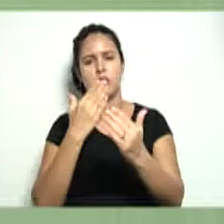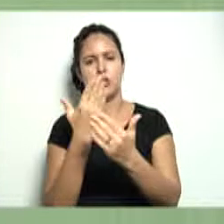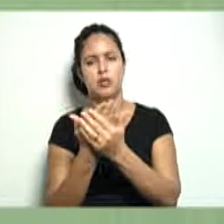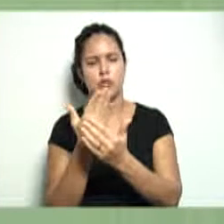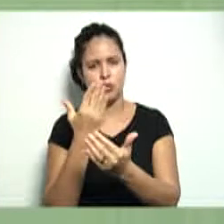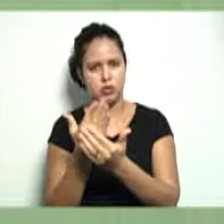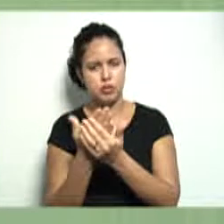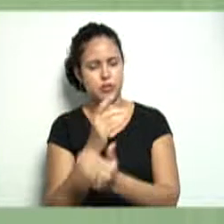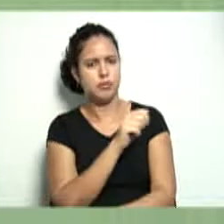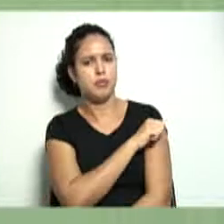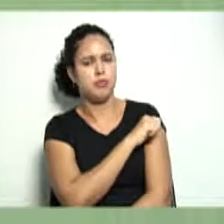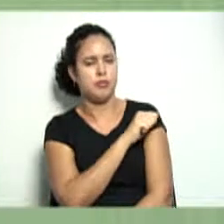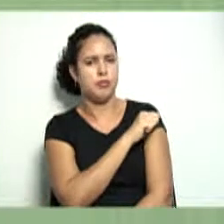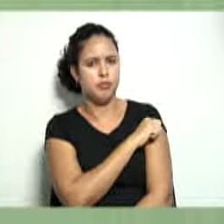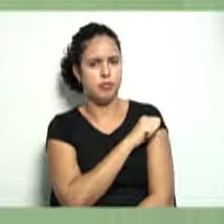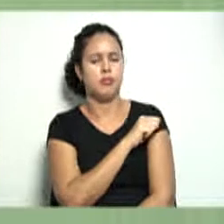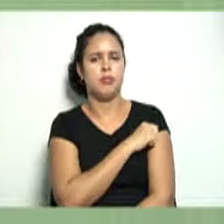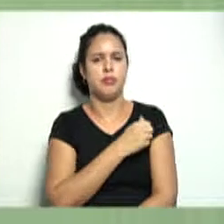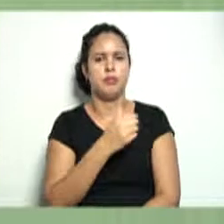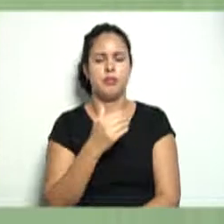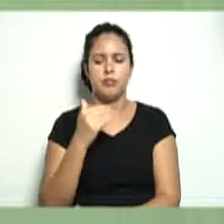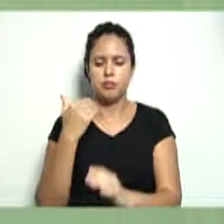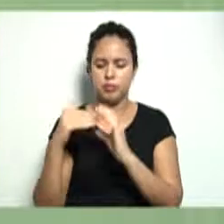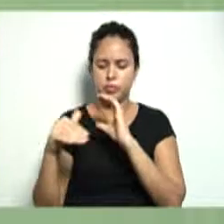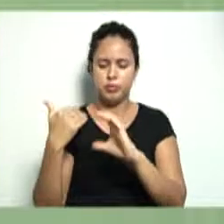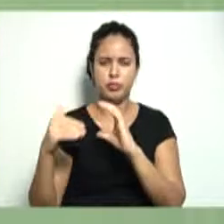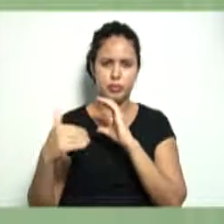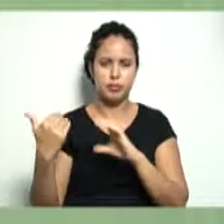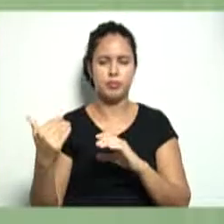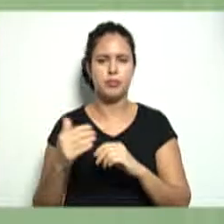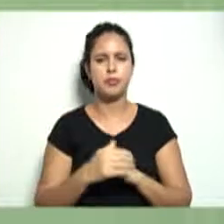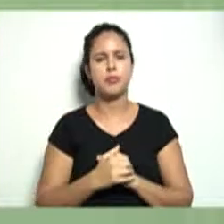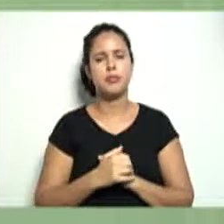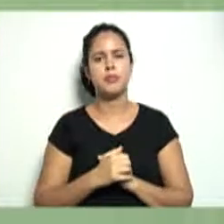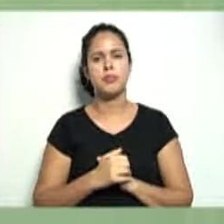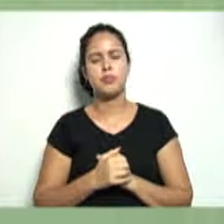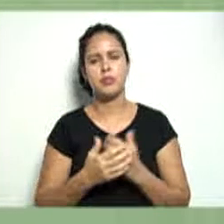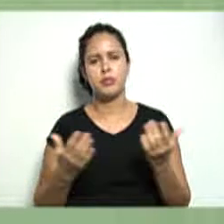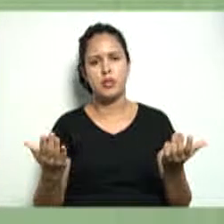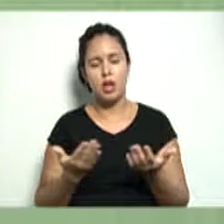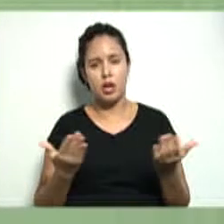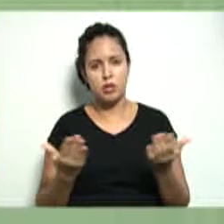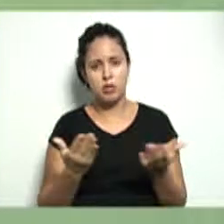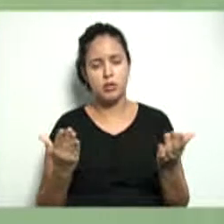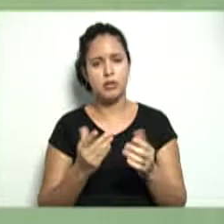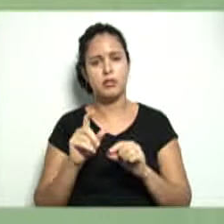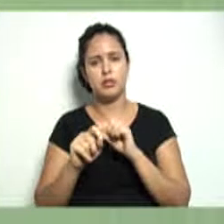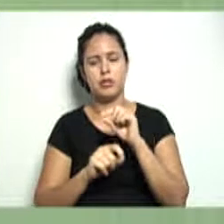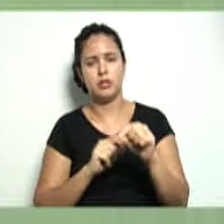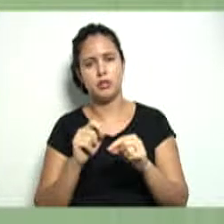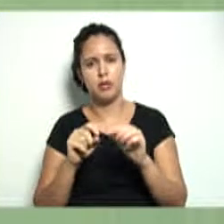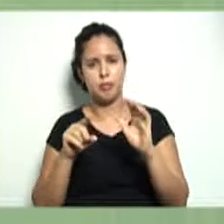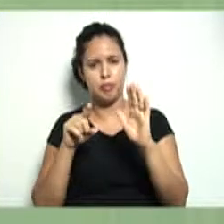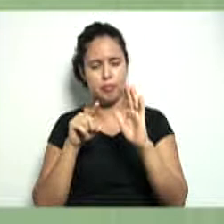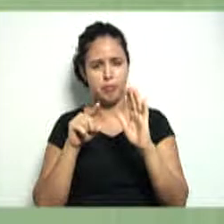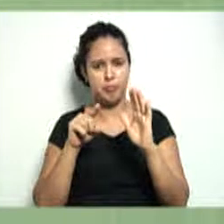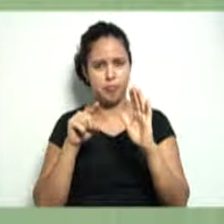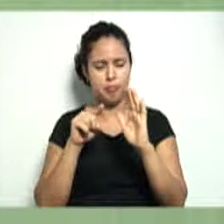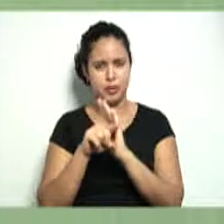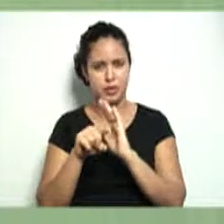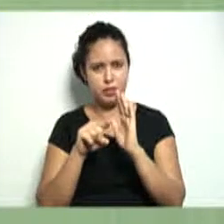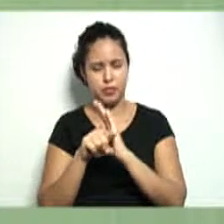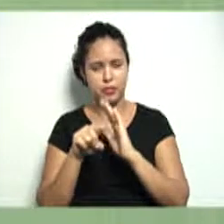estão participando da aula conosco. Muito bem. E aí, vamos para a resposta da segunda